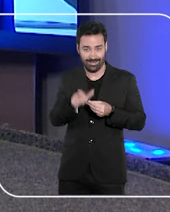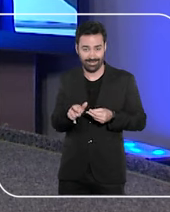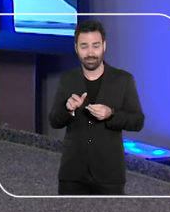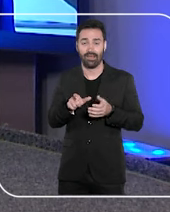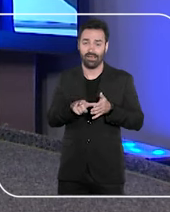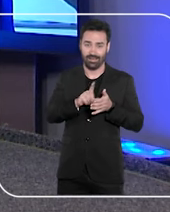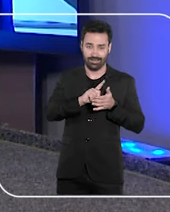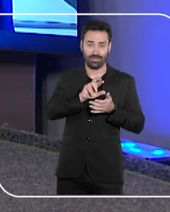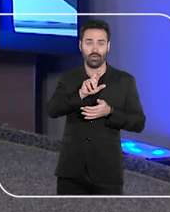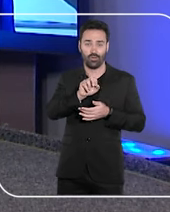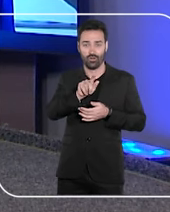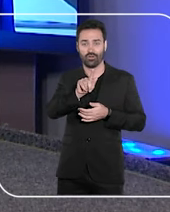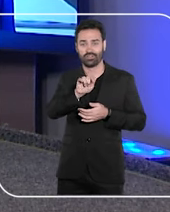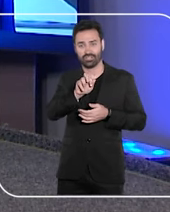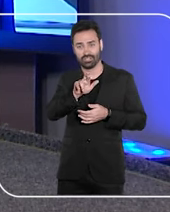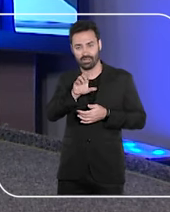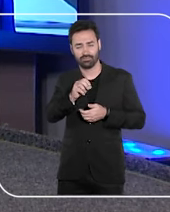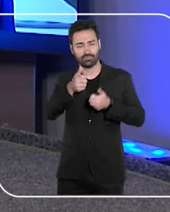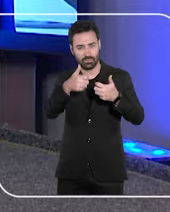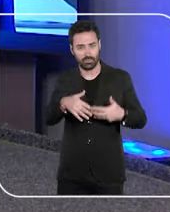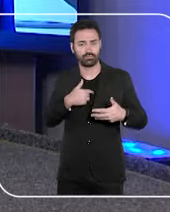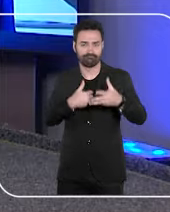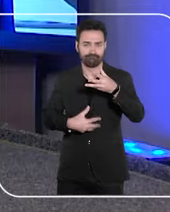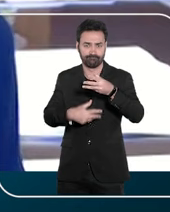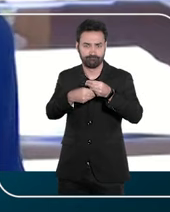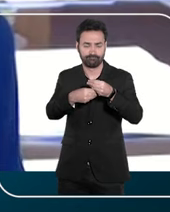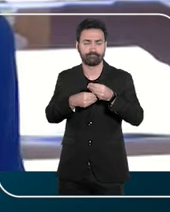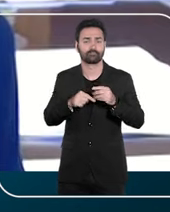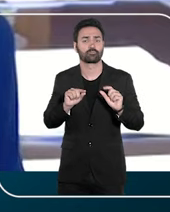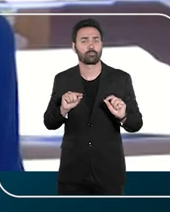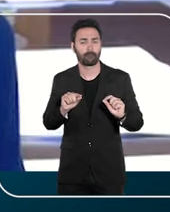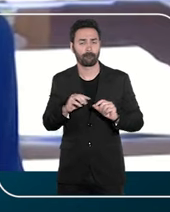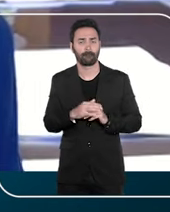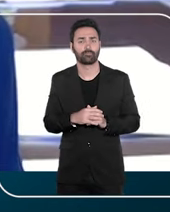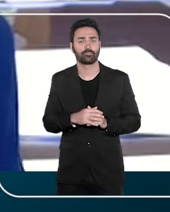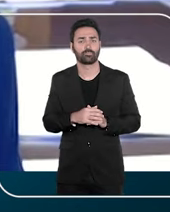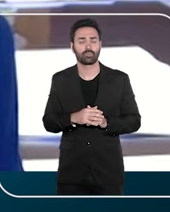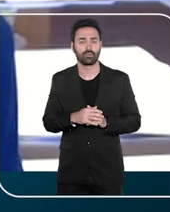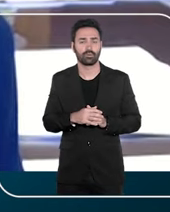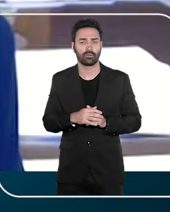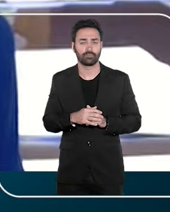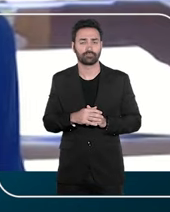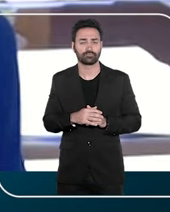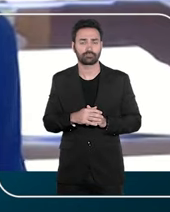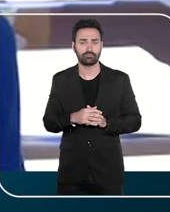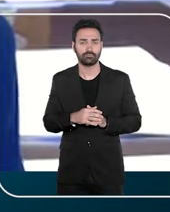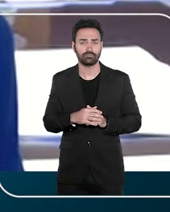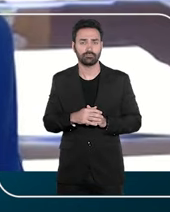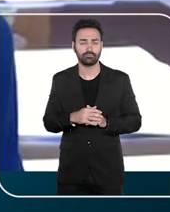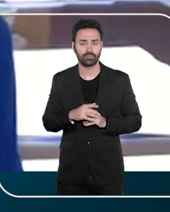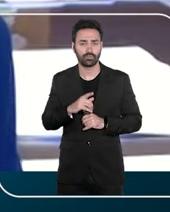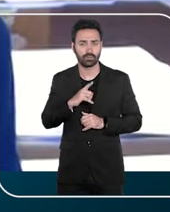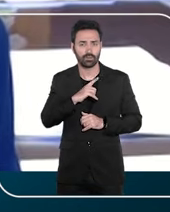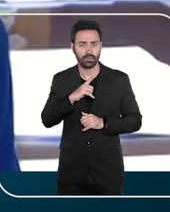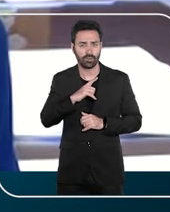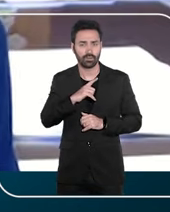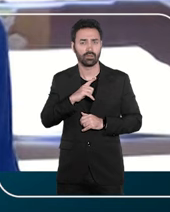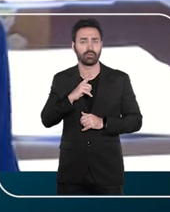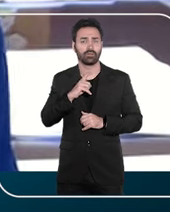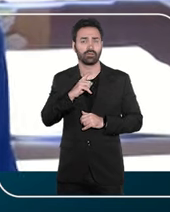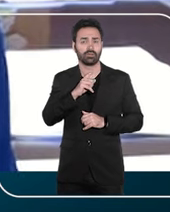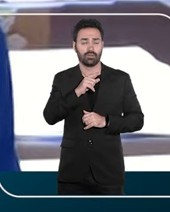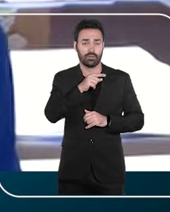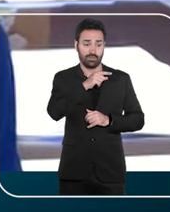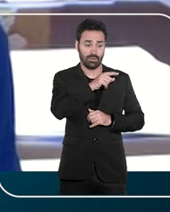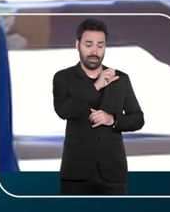Rogério Schietti Machado Cruz, é que é muito sintomático o número de 11, né? Supremo Tribunal Federal.